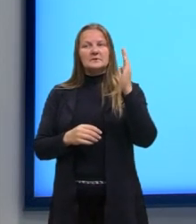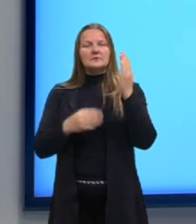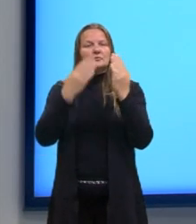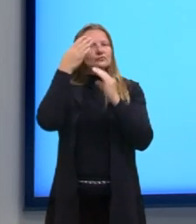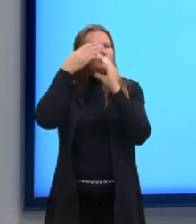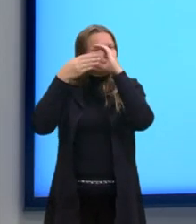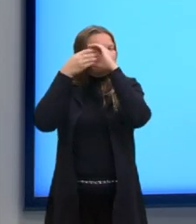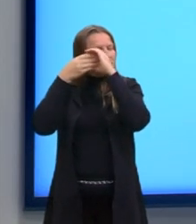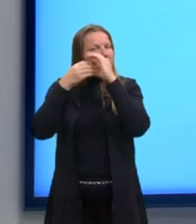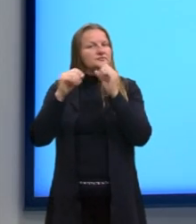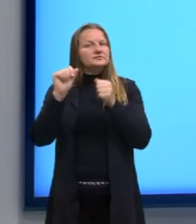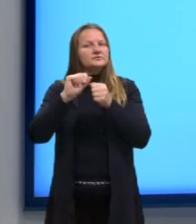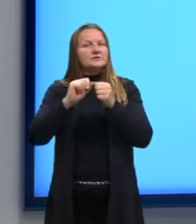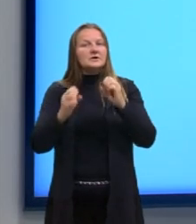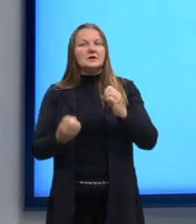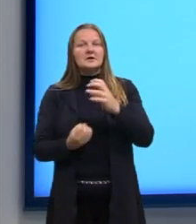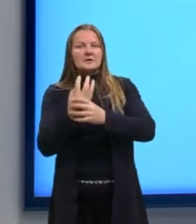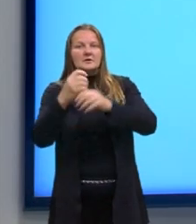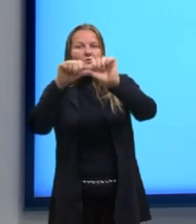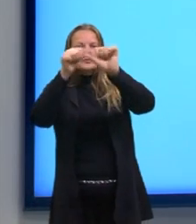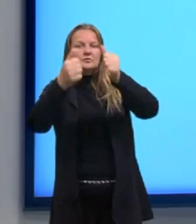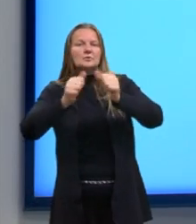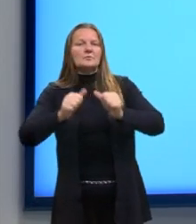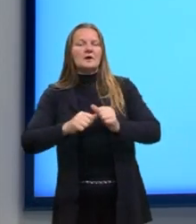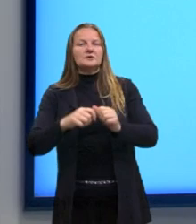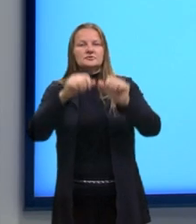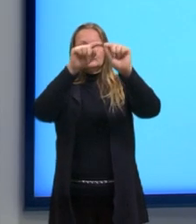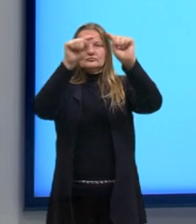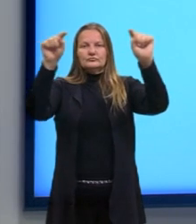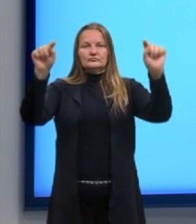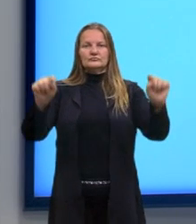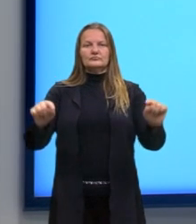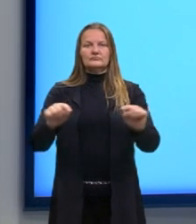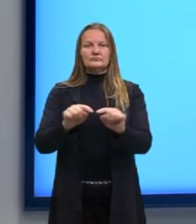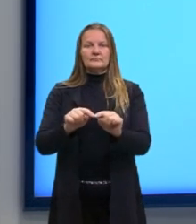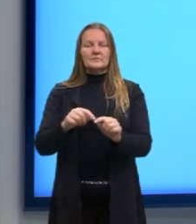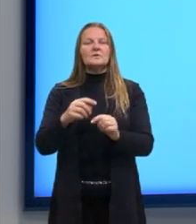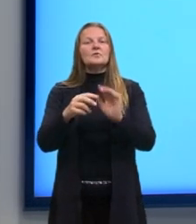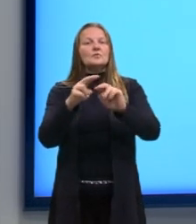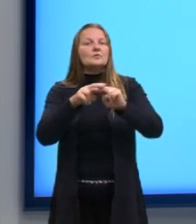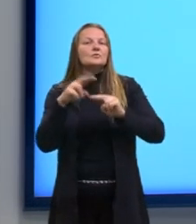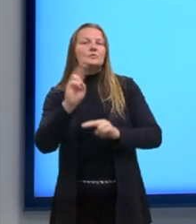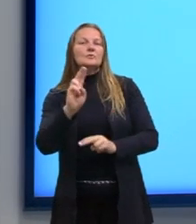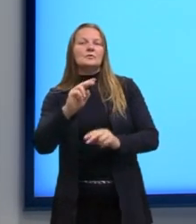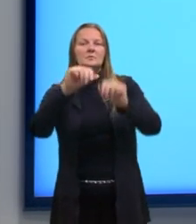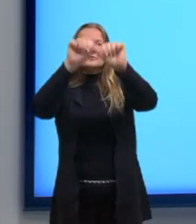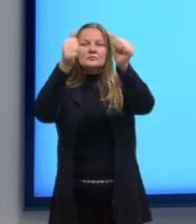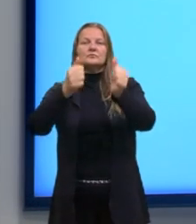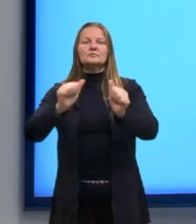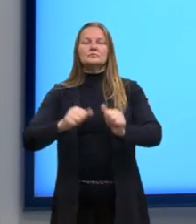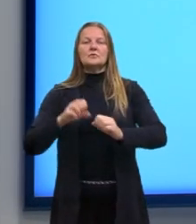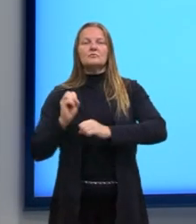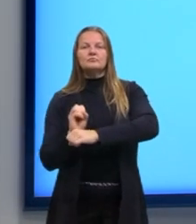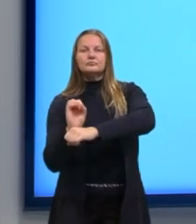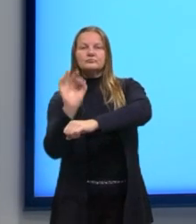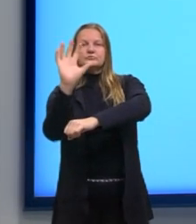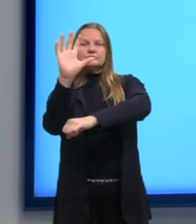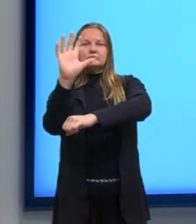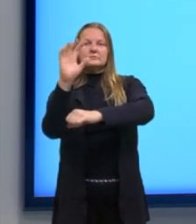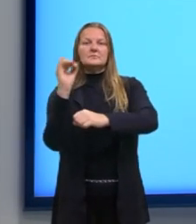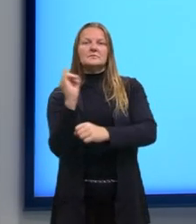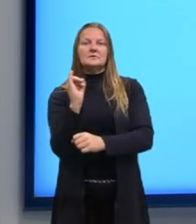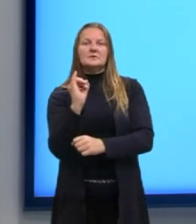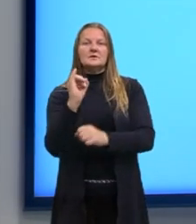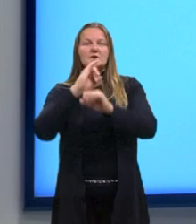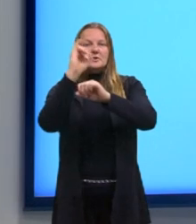para formar a imagem em uma determinada tela e isso a gente chama essa imagem que é projetada de